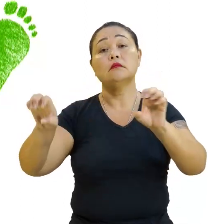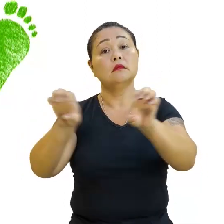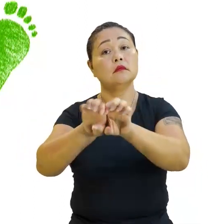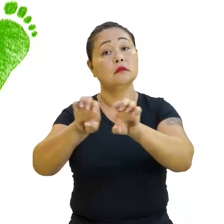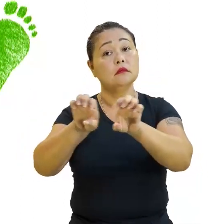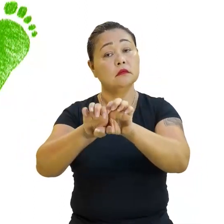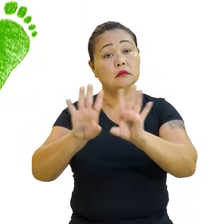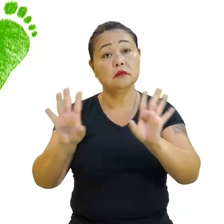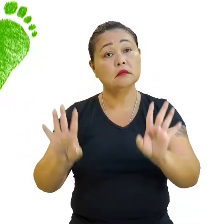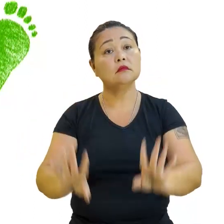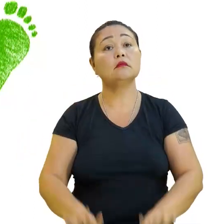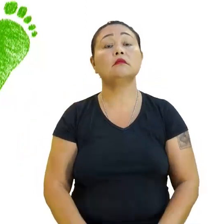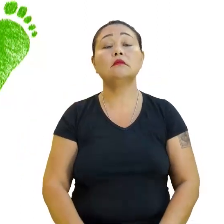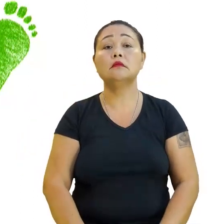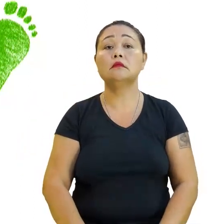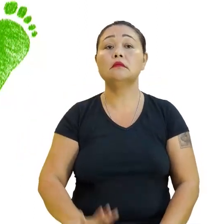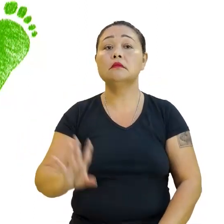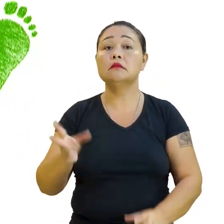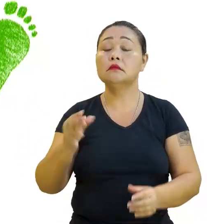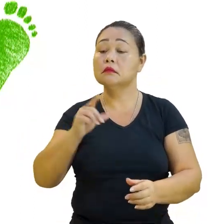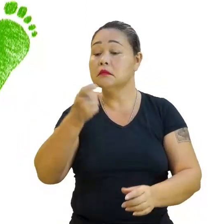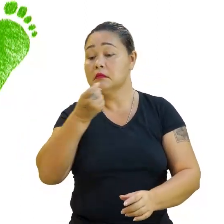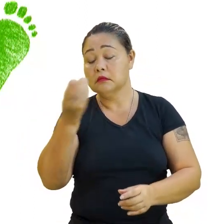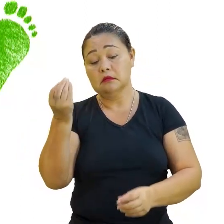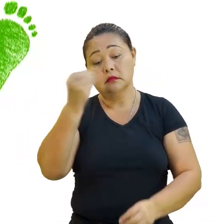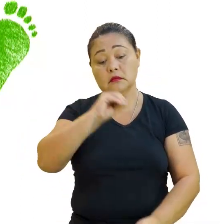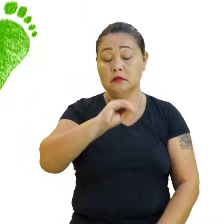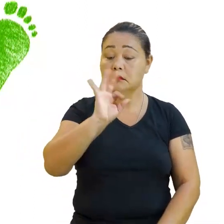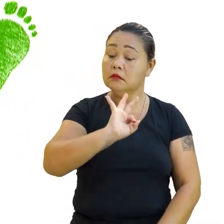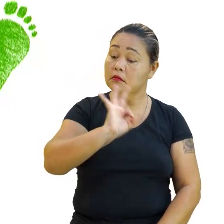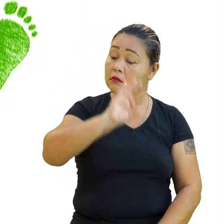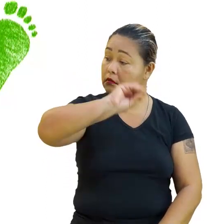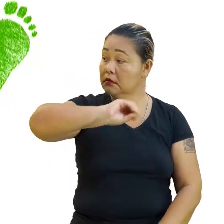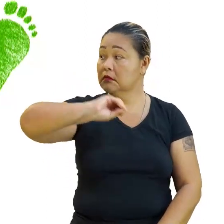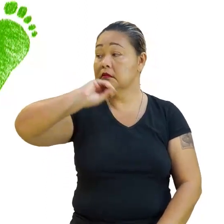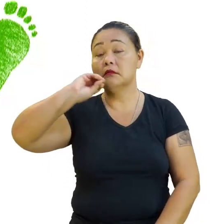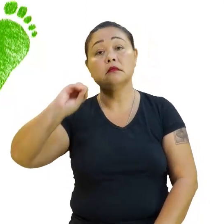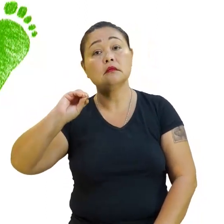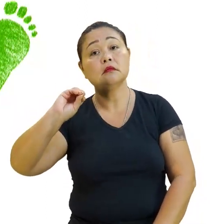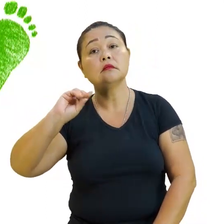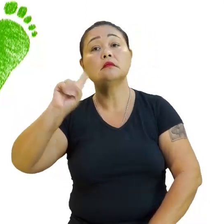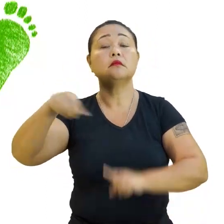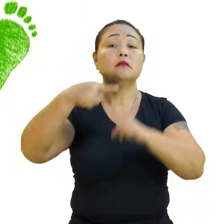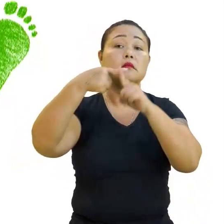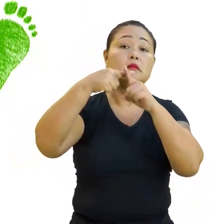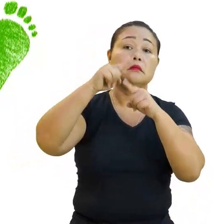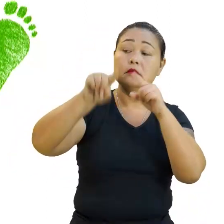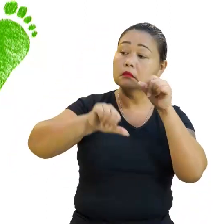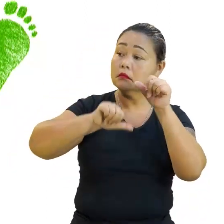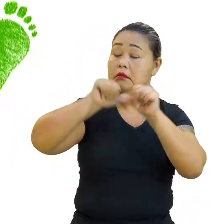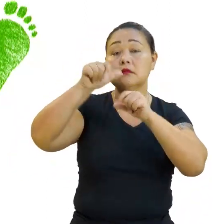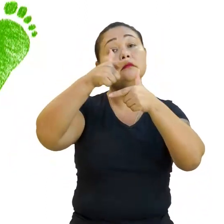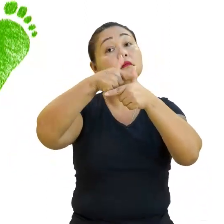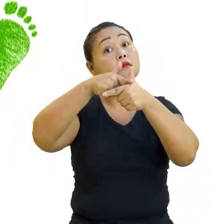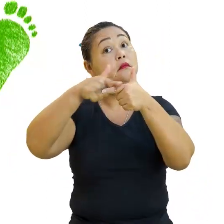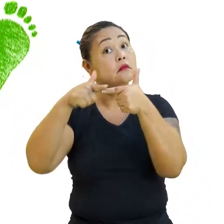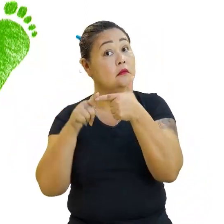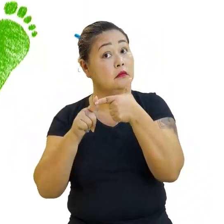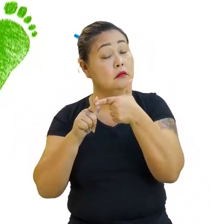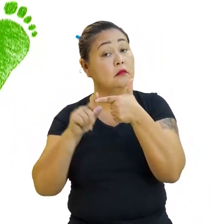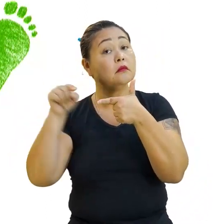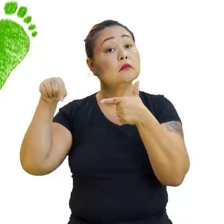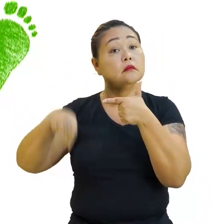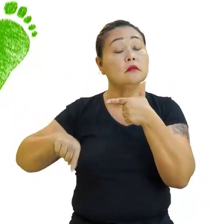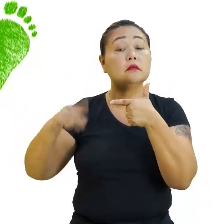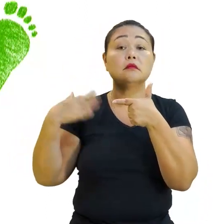a zero e resolve a equação. Tudo que tem X de um lado, que não tem do outro, tá multiplicando, passa dividindo. Então, aí, agora a gente também